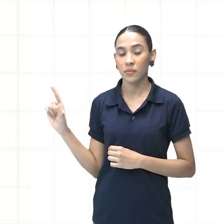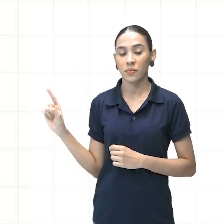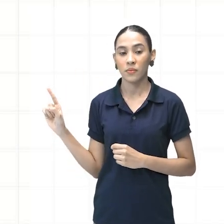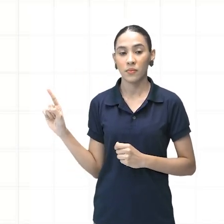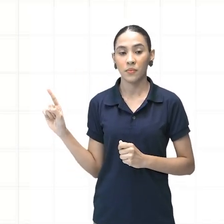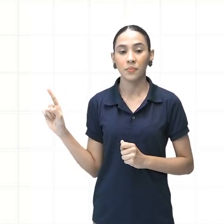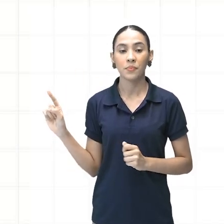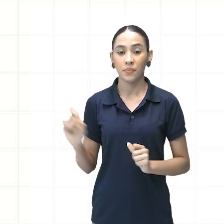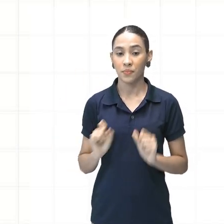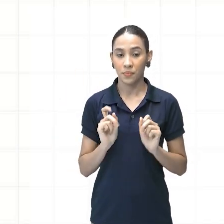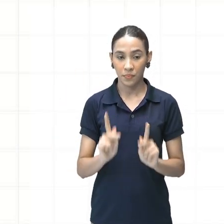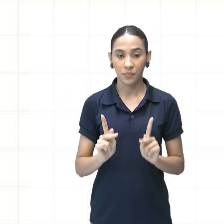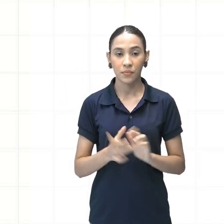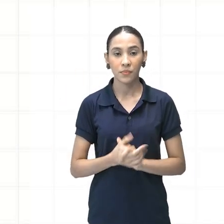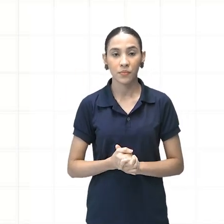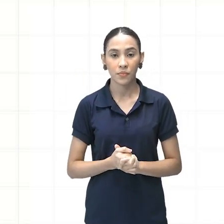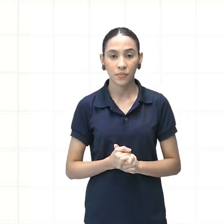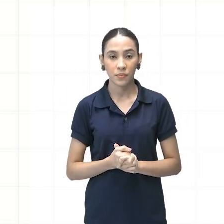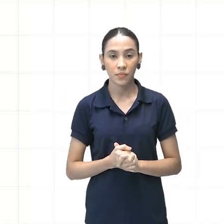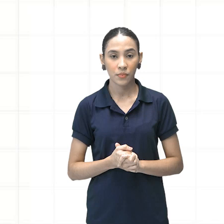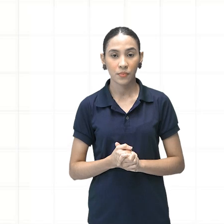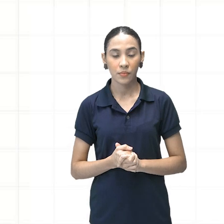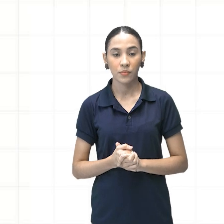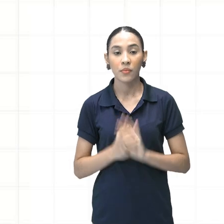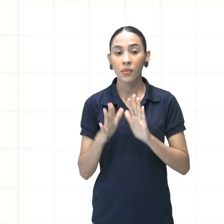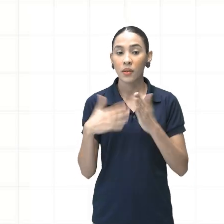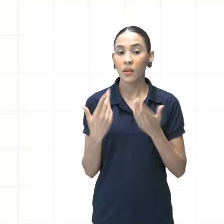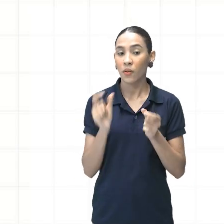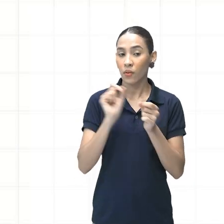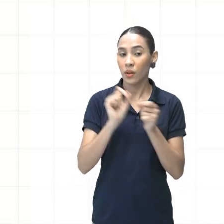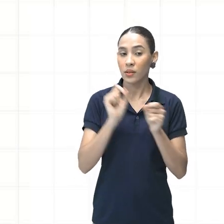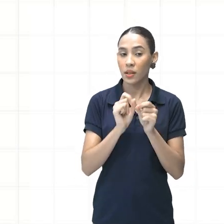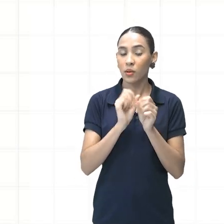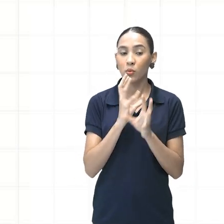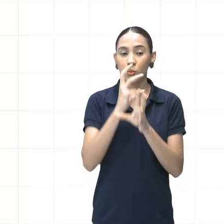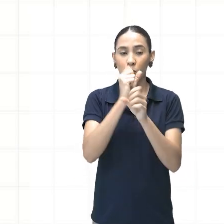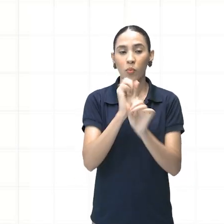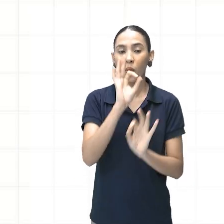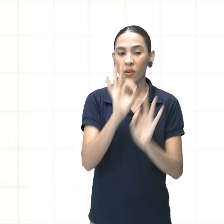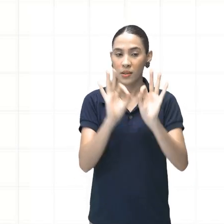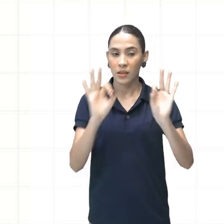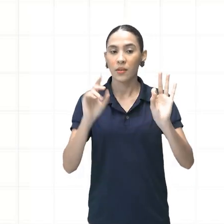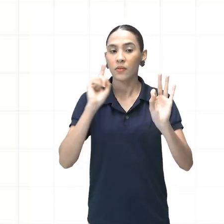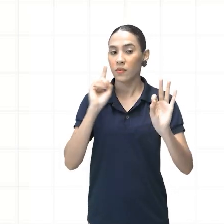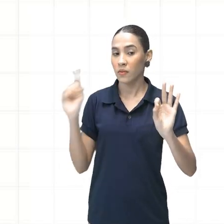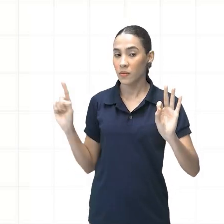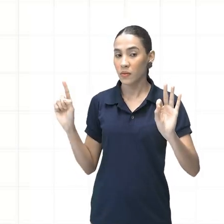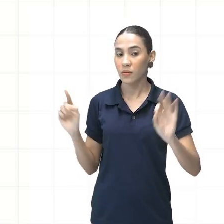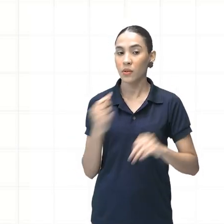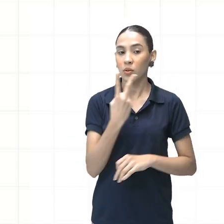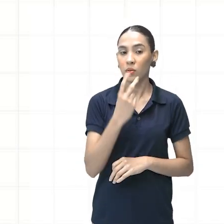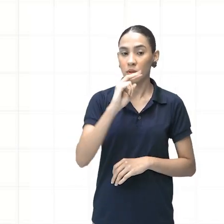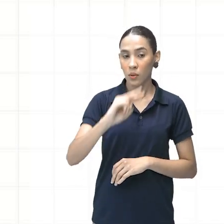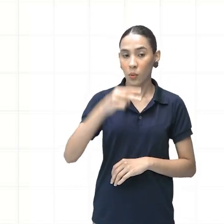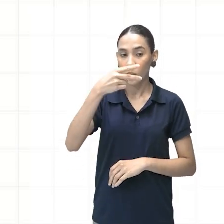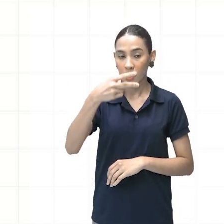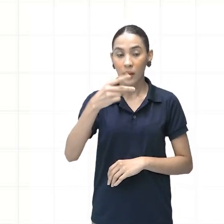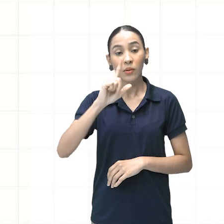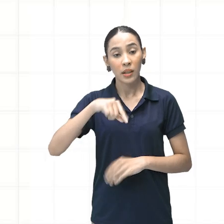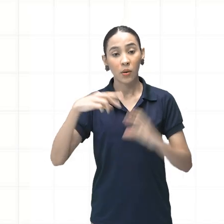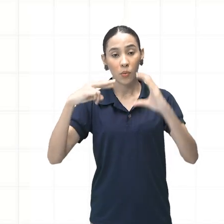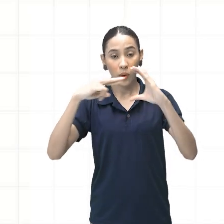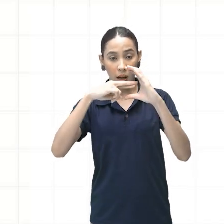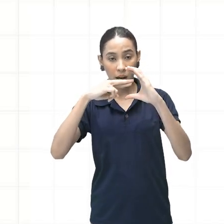37,68. Beleza? Então, fazendo essa conta bonitinho aqui agora, 2 ao quadrado, que é o